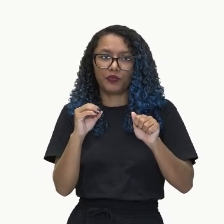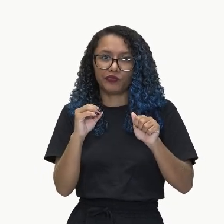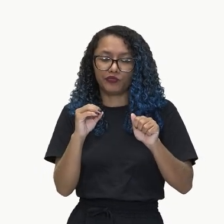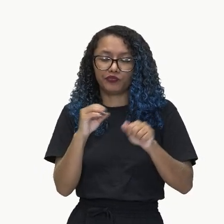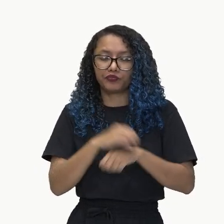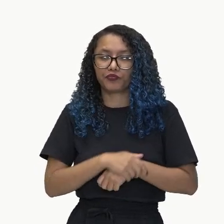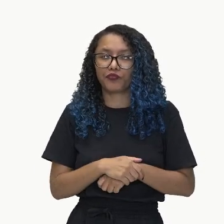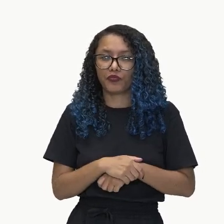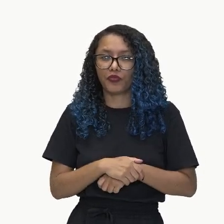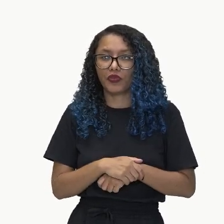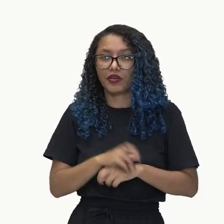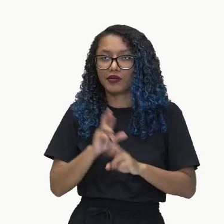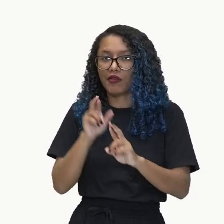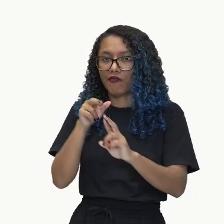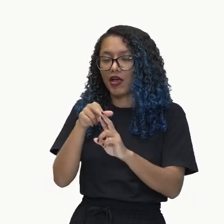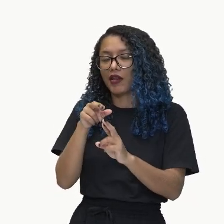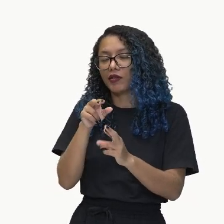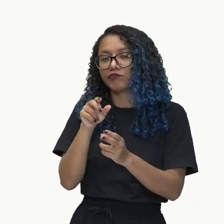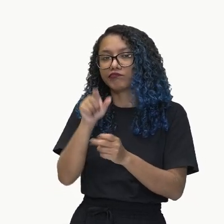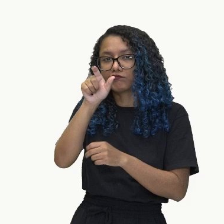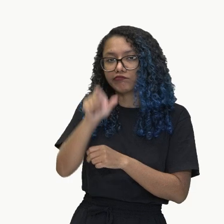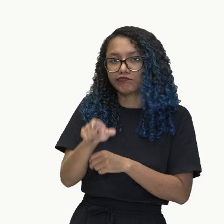qu manae